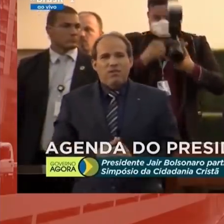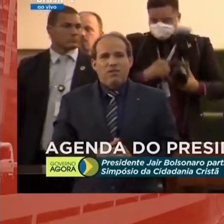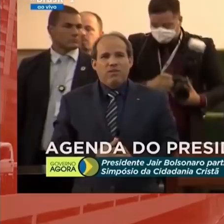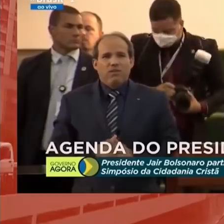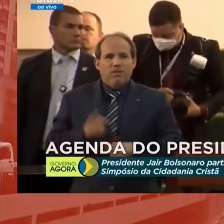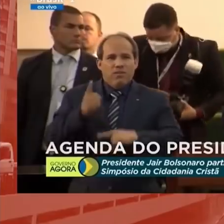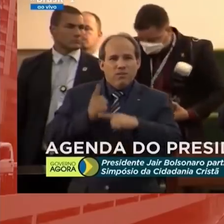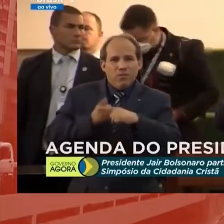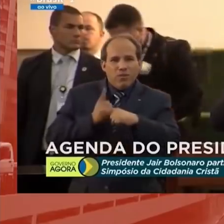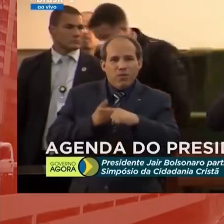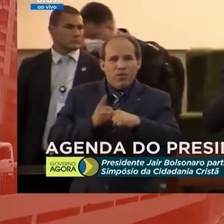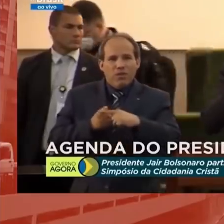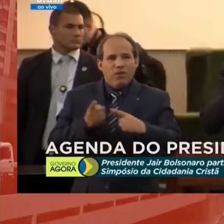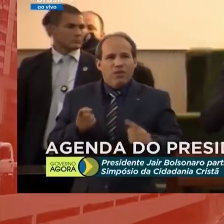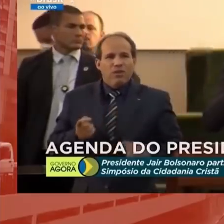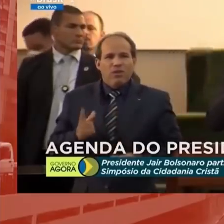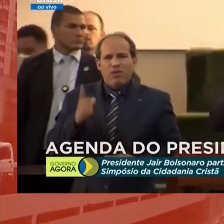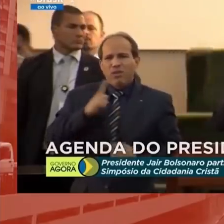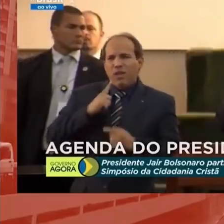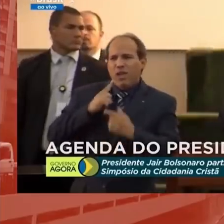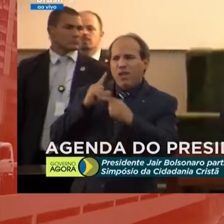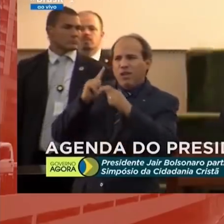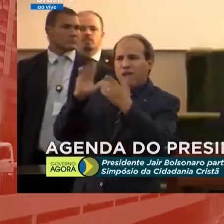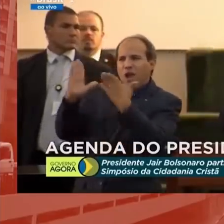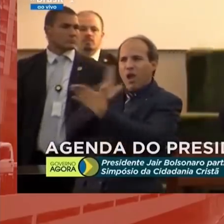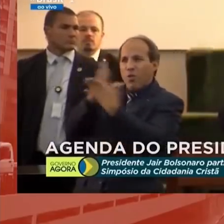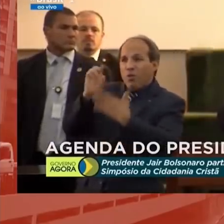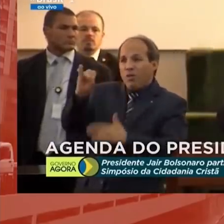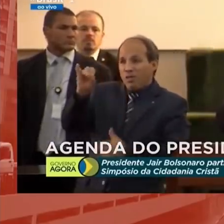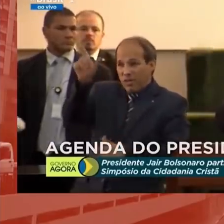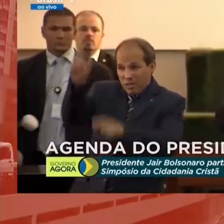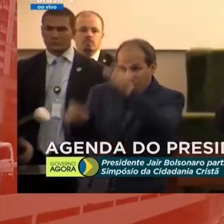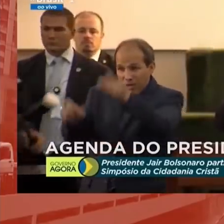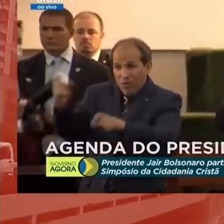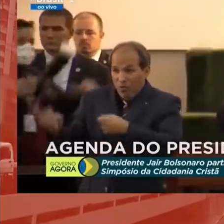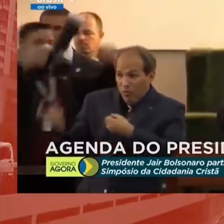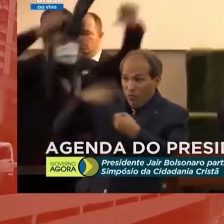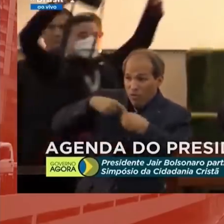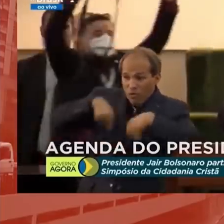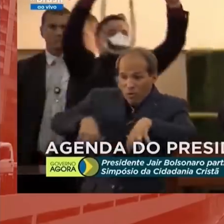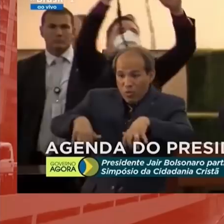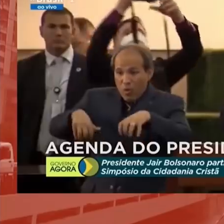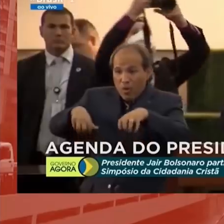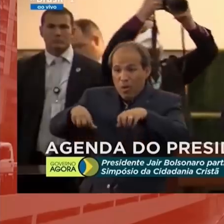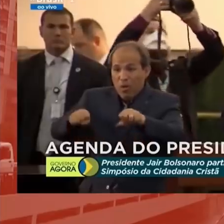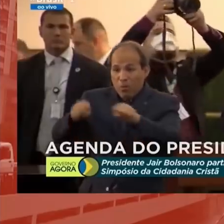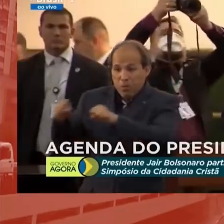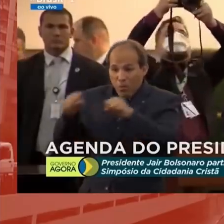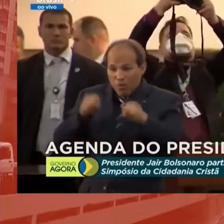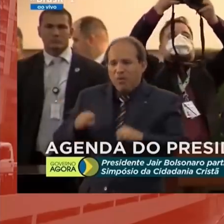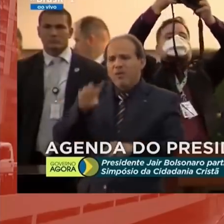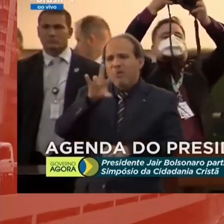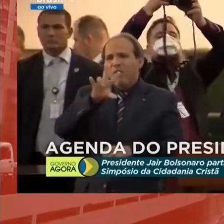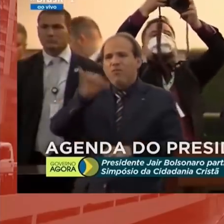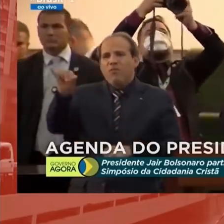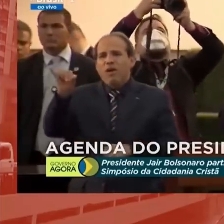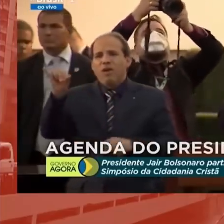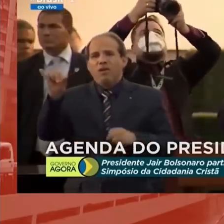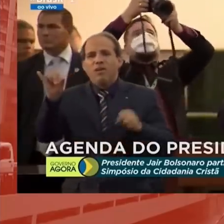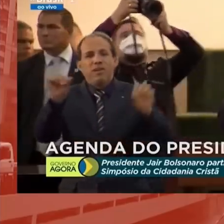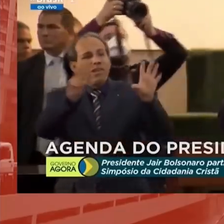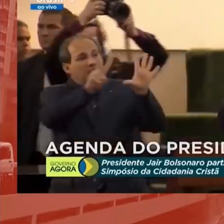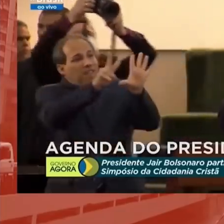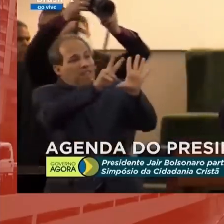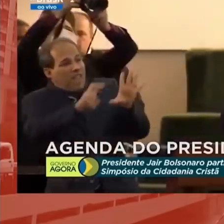Humaniza Redes, né? E aí ele se dirige especialmente, né, de forma indireta, à minha pessoa. Porque nós fizemos, sim, um